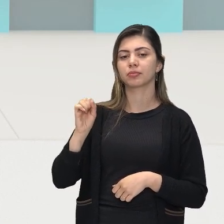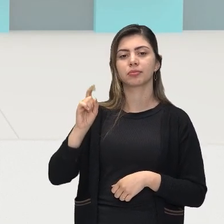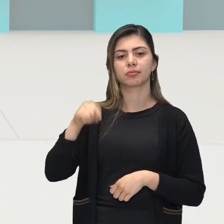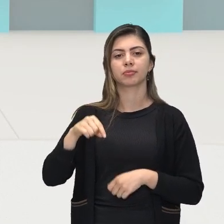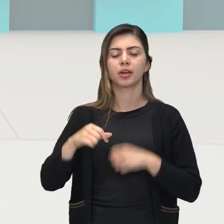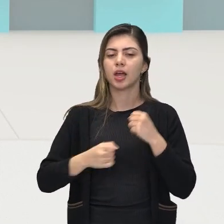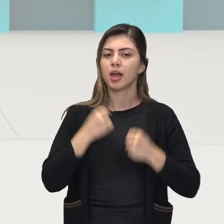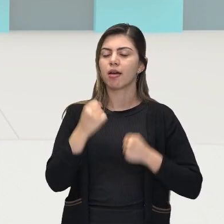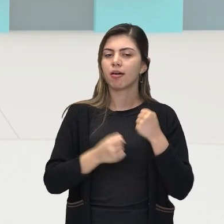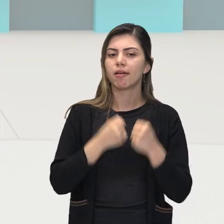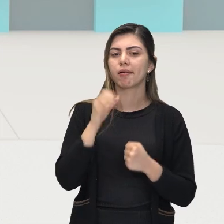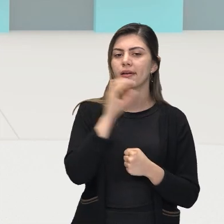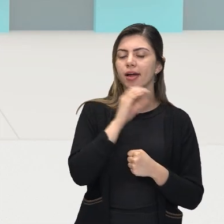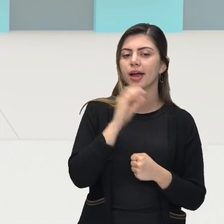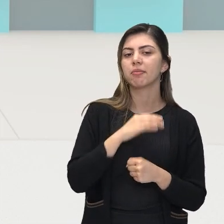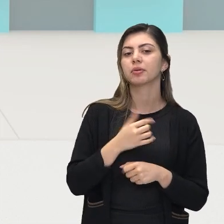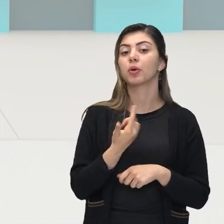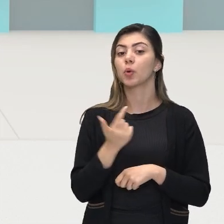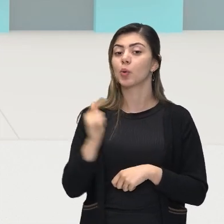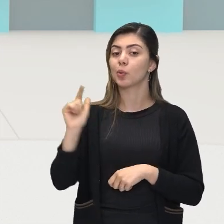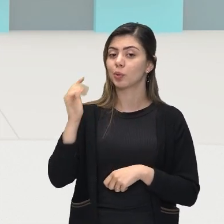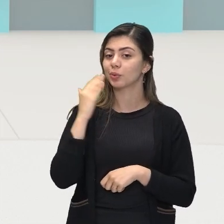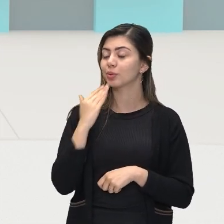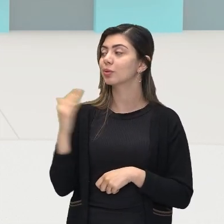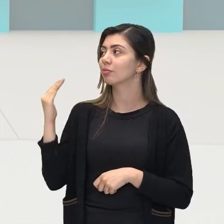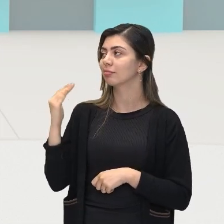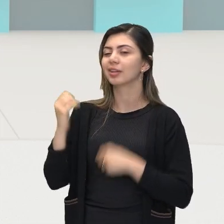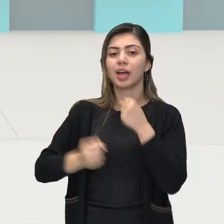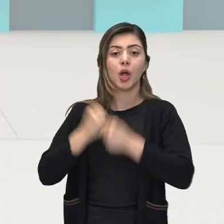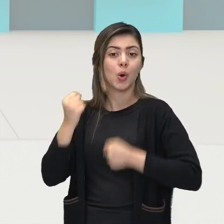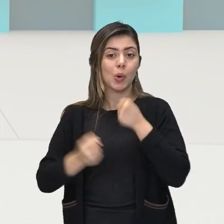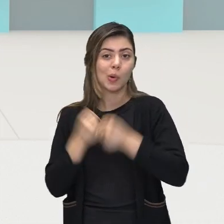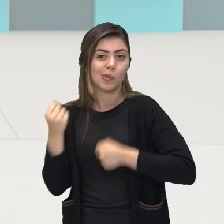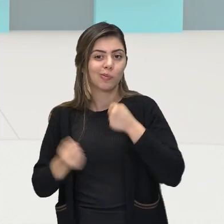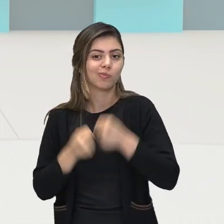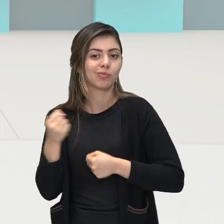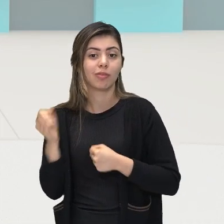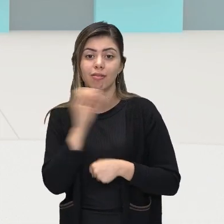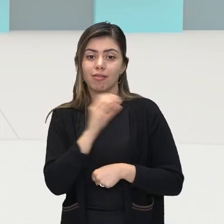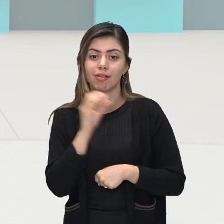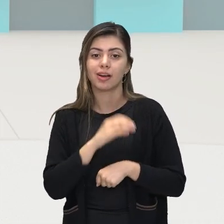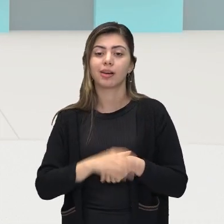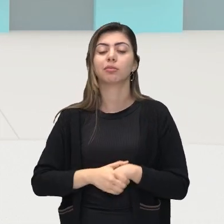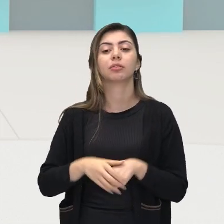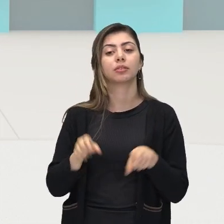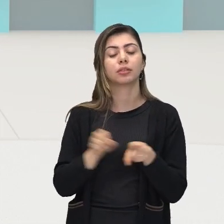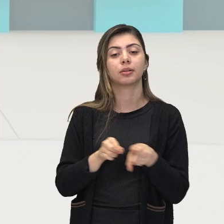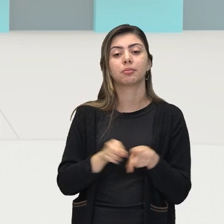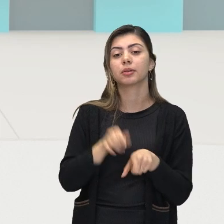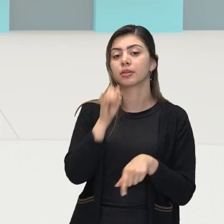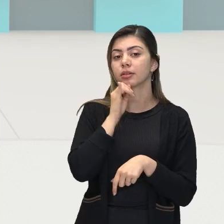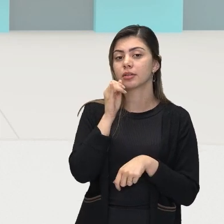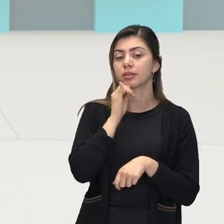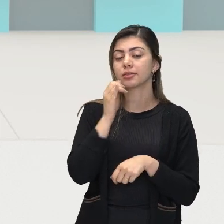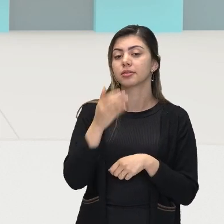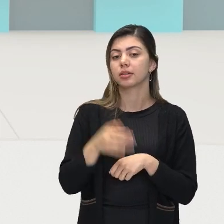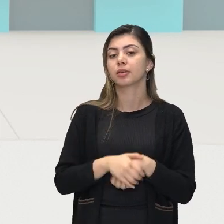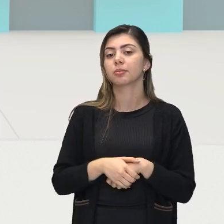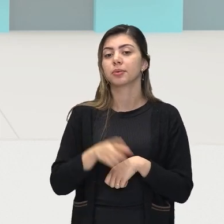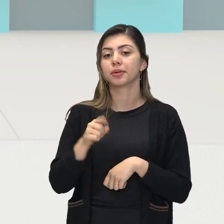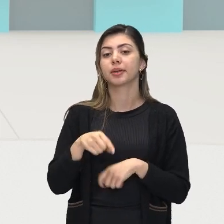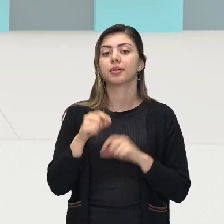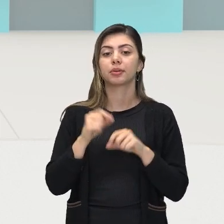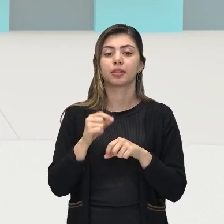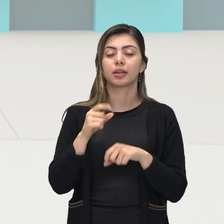mais rápida, a corrida propriamente dita. Temos também o exemplo, né, de atividade aeróbica, treinos de mudança